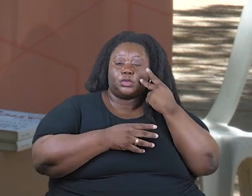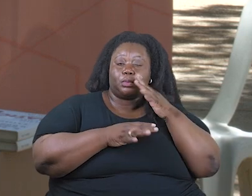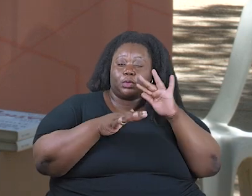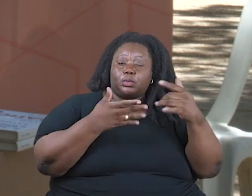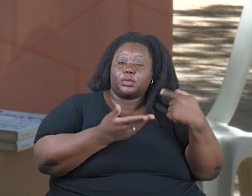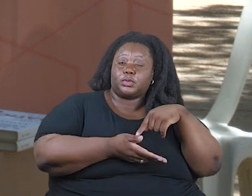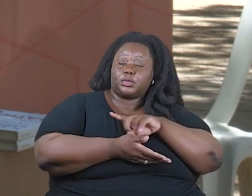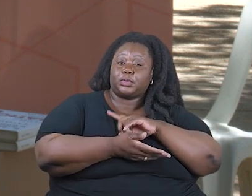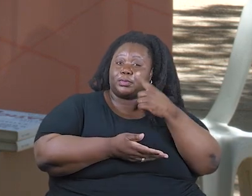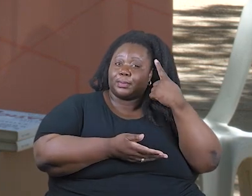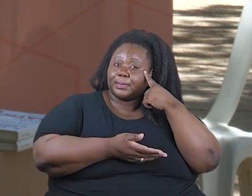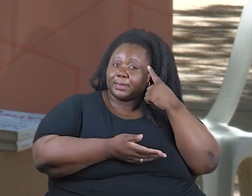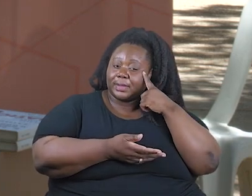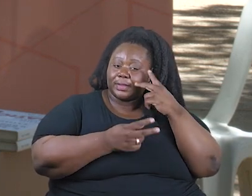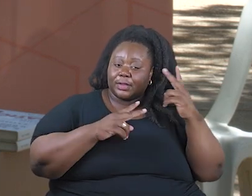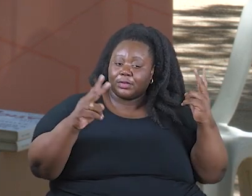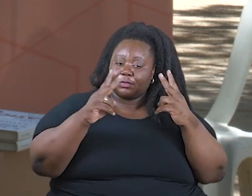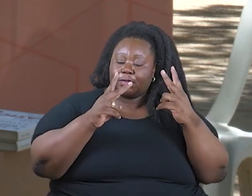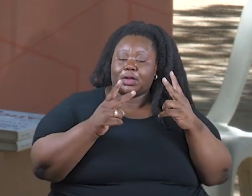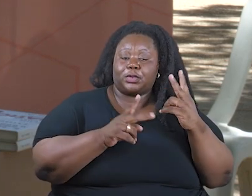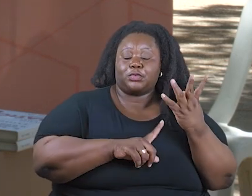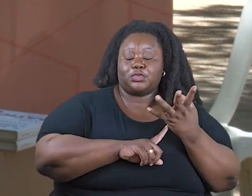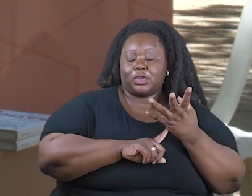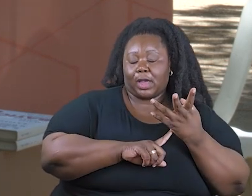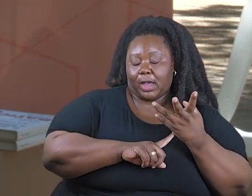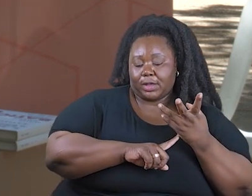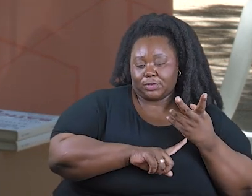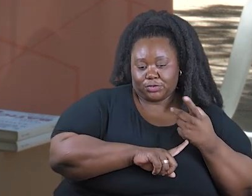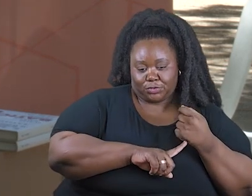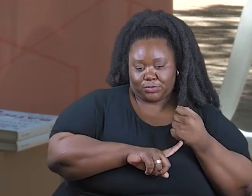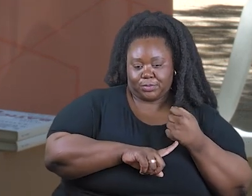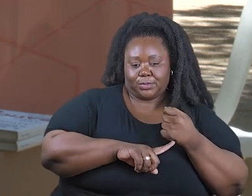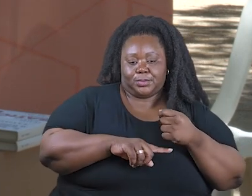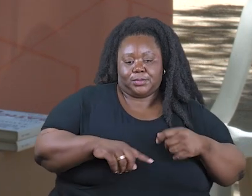geralmente, quando a gente pensa valor de mercado de obra de arte,